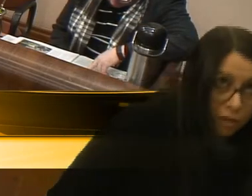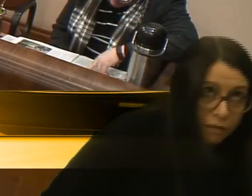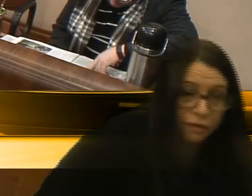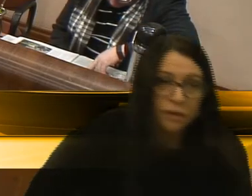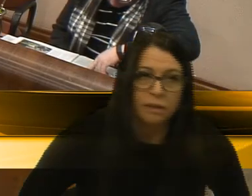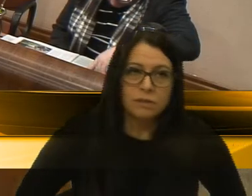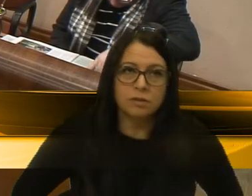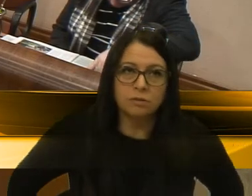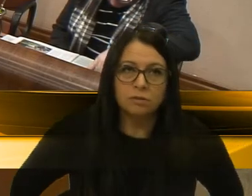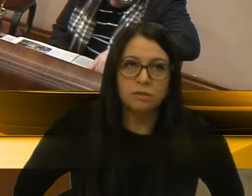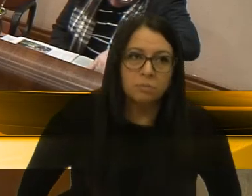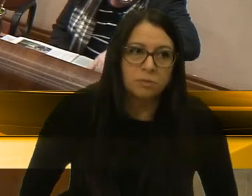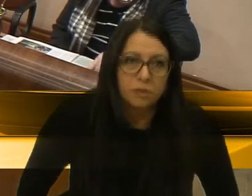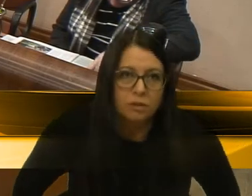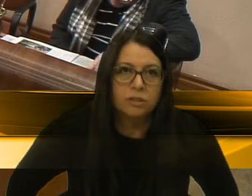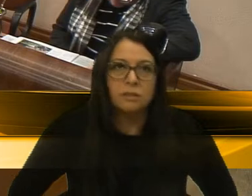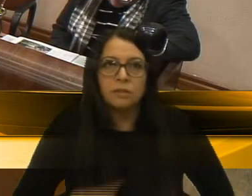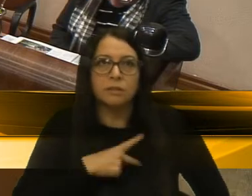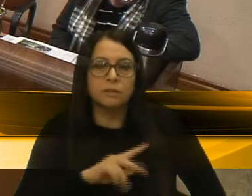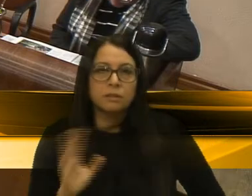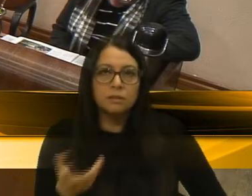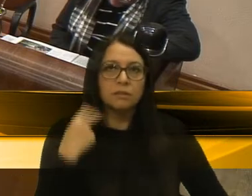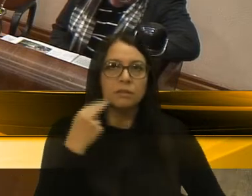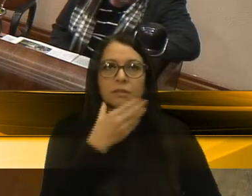Senhor presidente, senhoras e senhores vereadores,